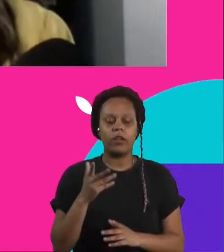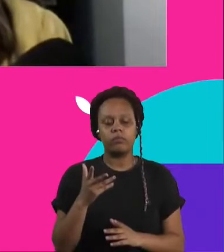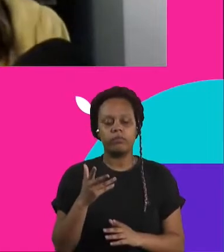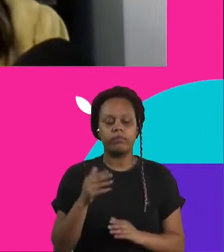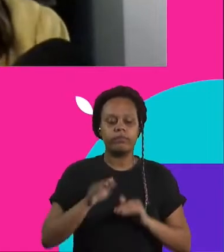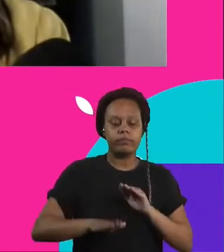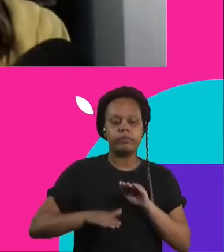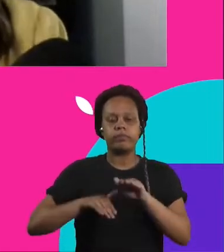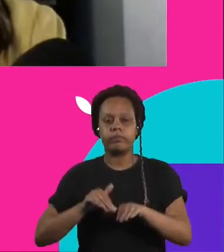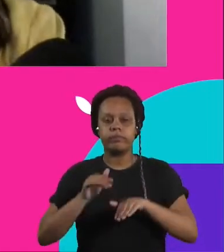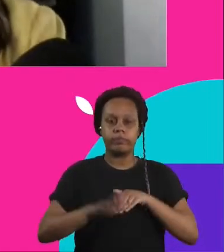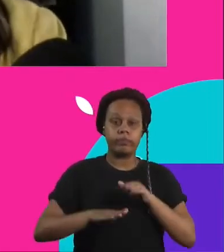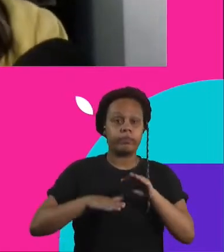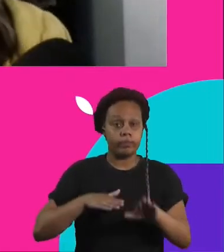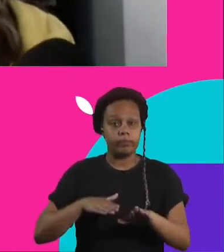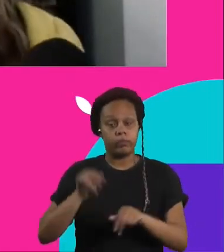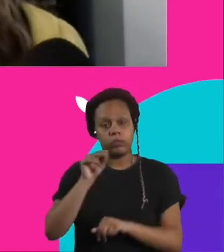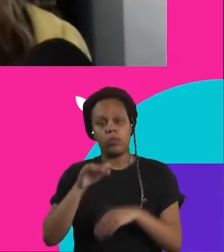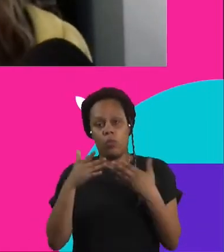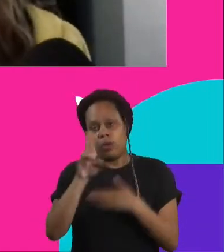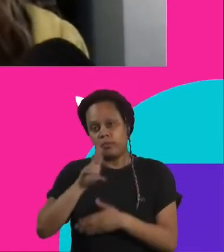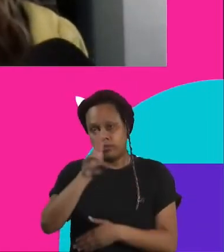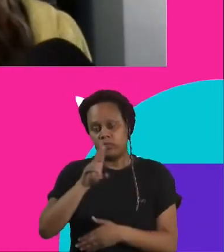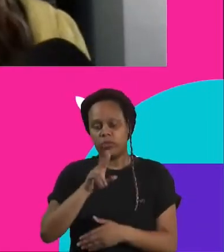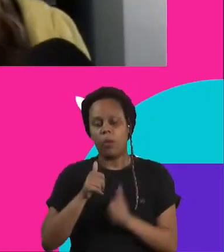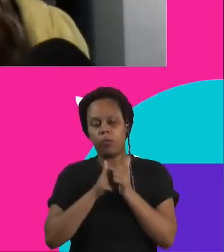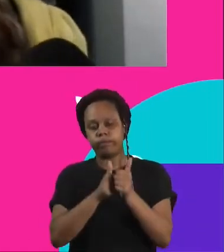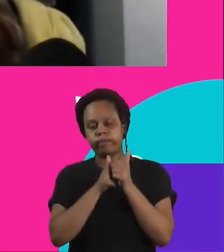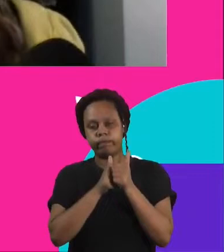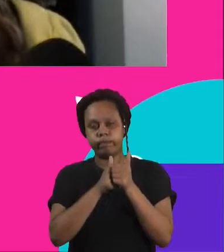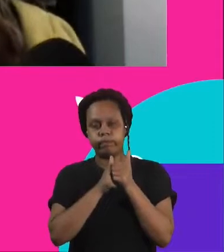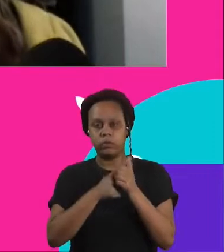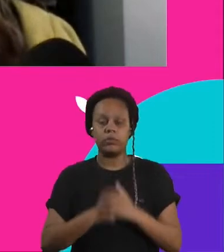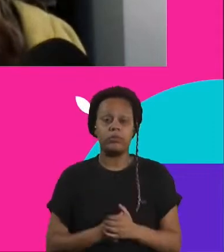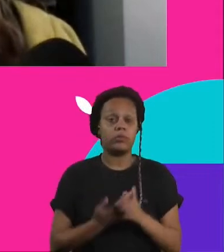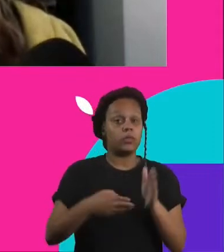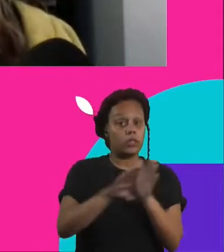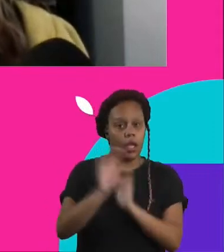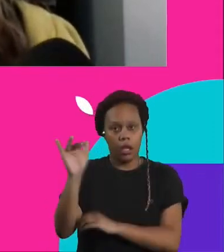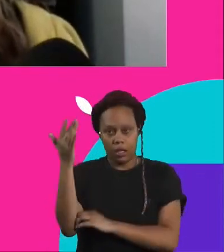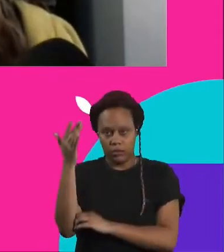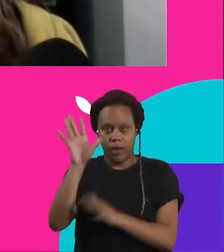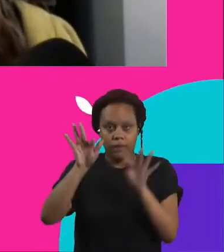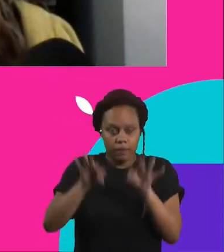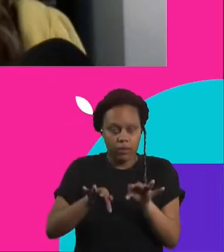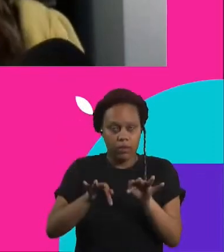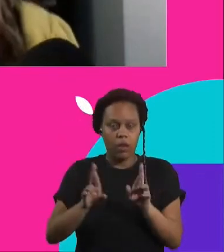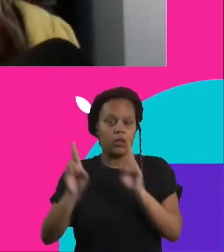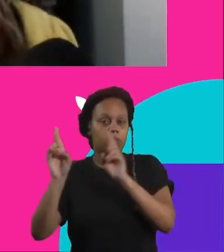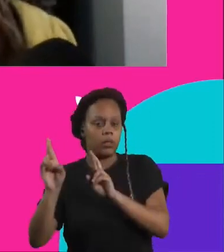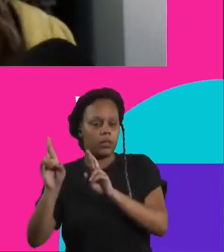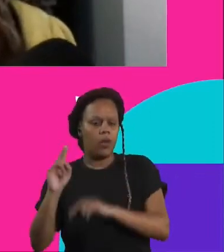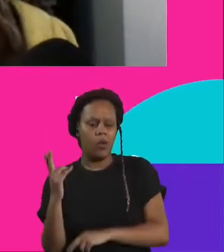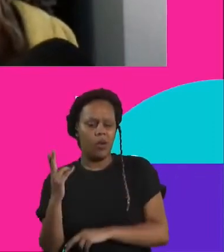uma vez sendo utilizadas, né, para uma vez sendo seguidas, que nós cheguemos no resultado final esperado, ou